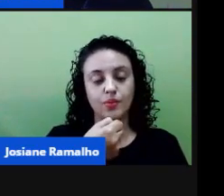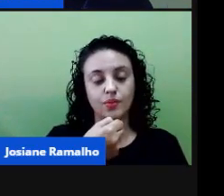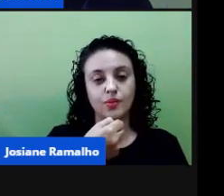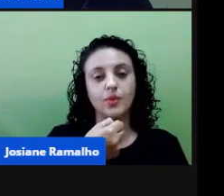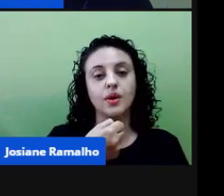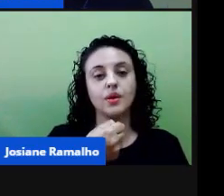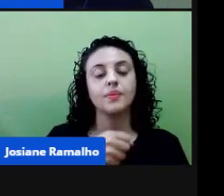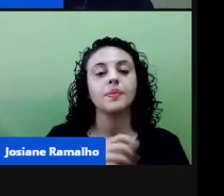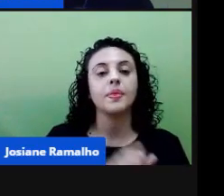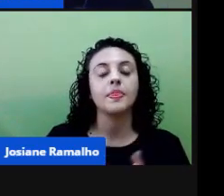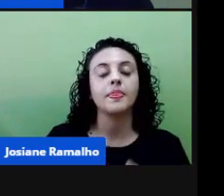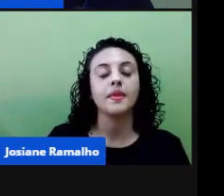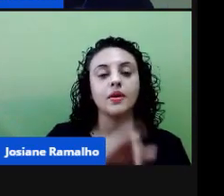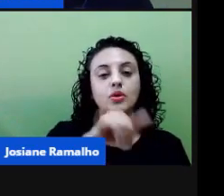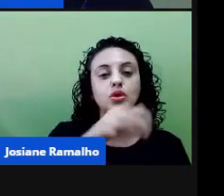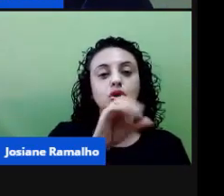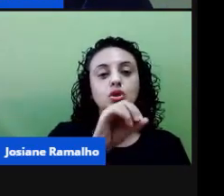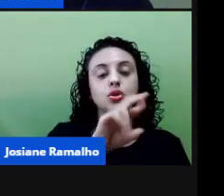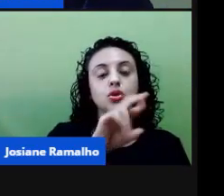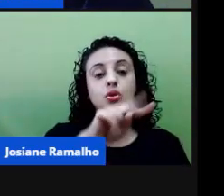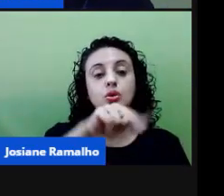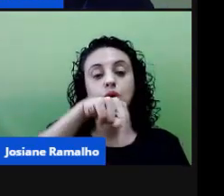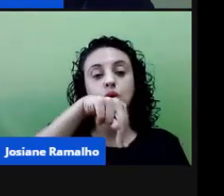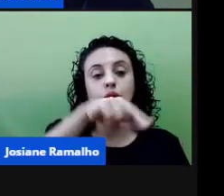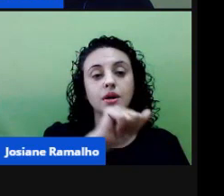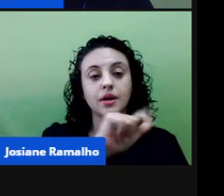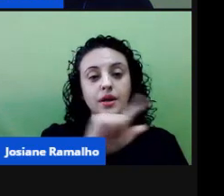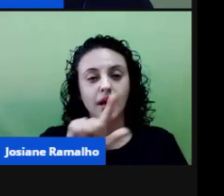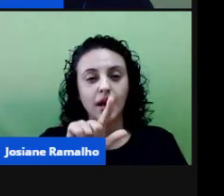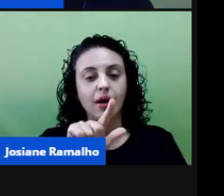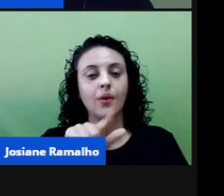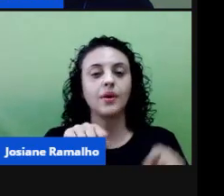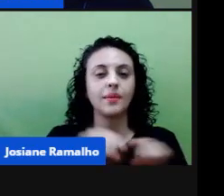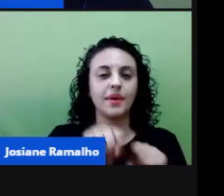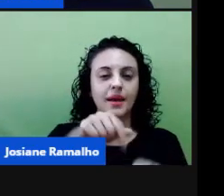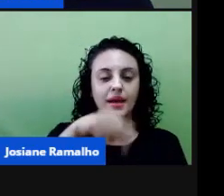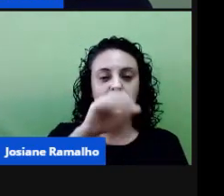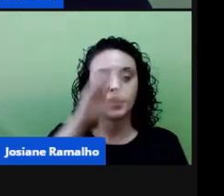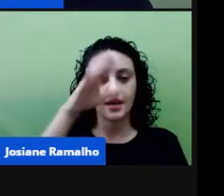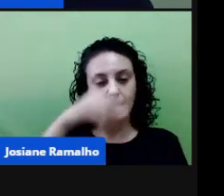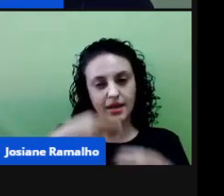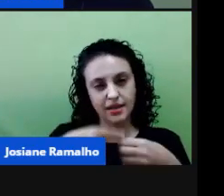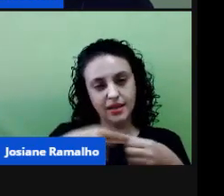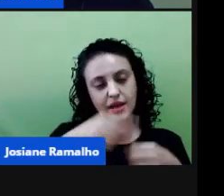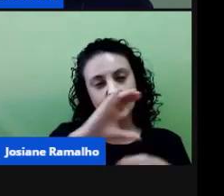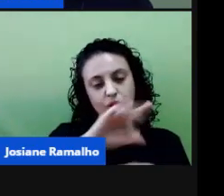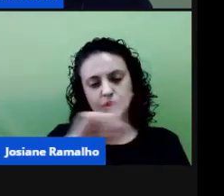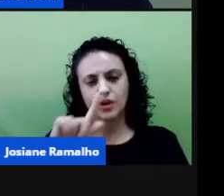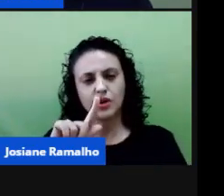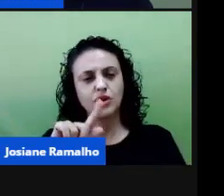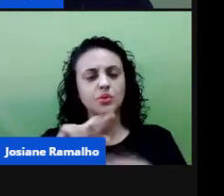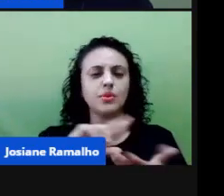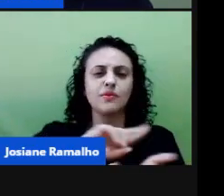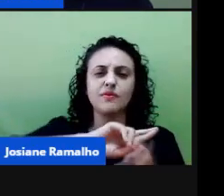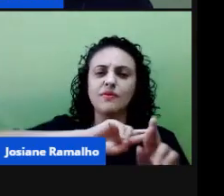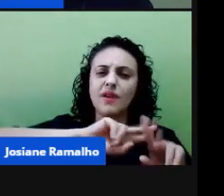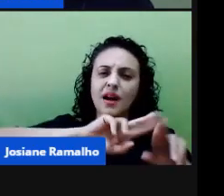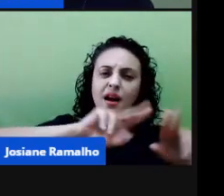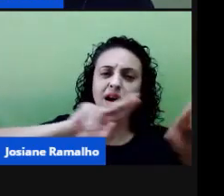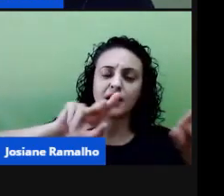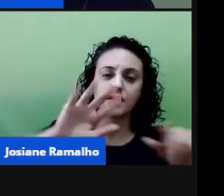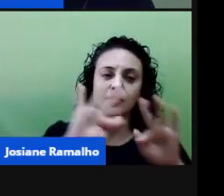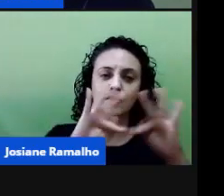em Campo Grande, pelo Michel Sadi, pela família Lado, Bernardo e Abud